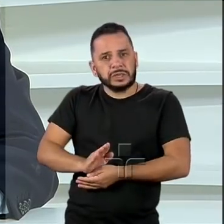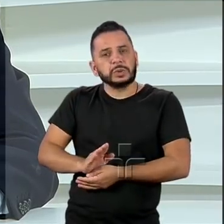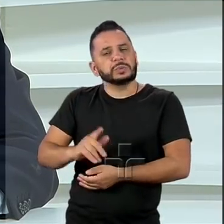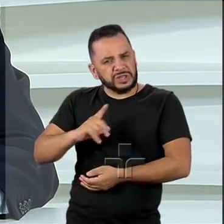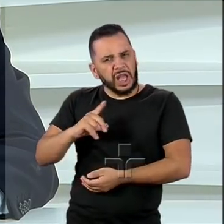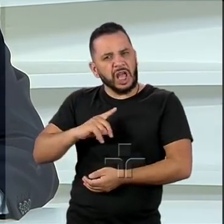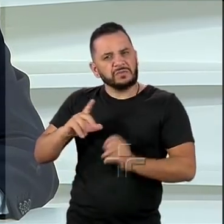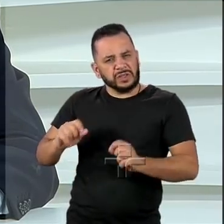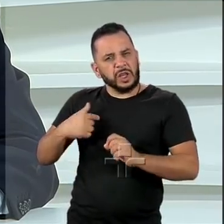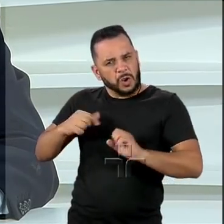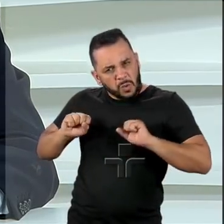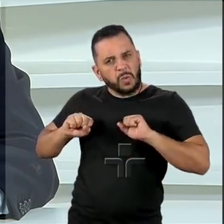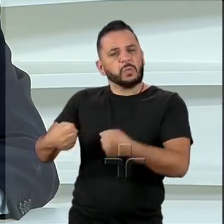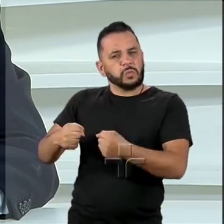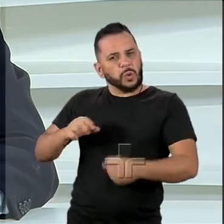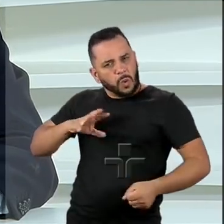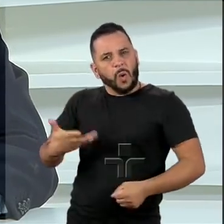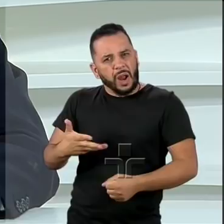exemplo,